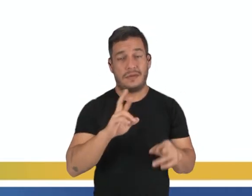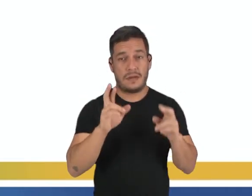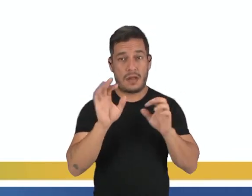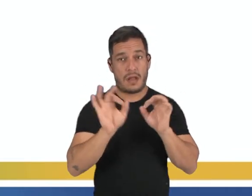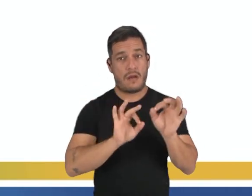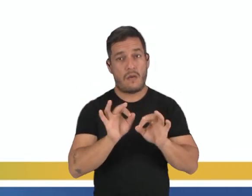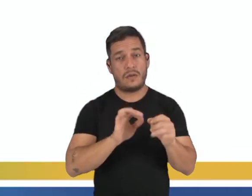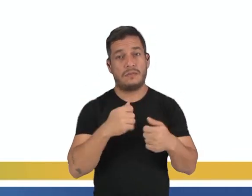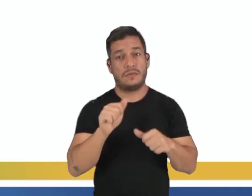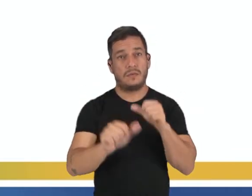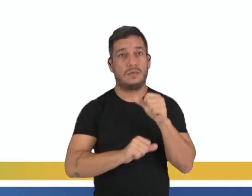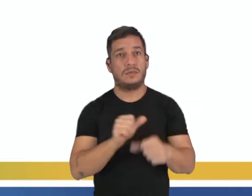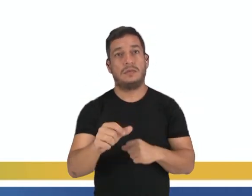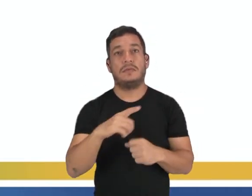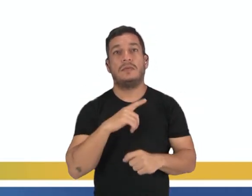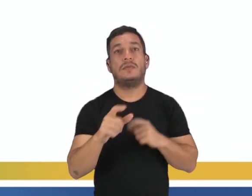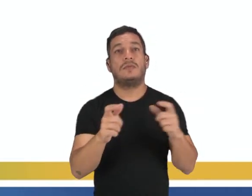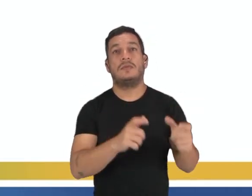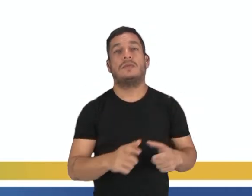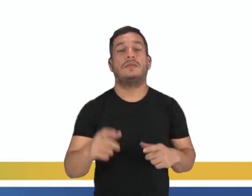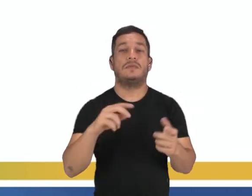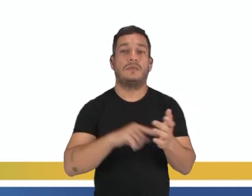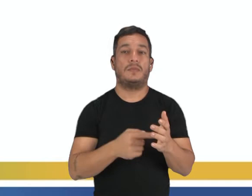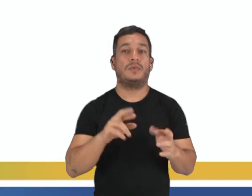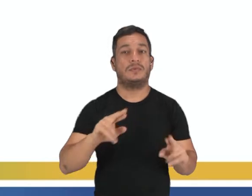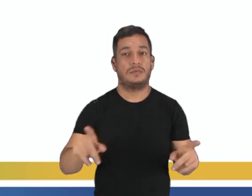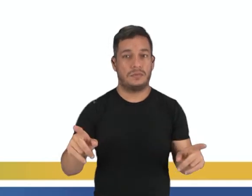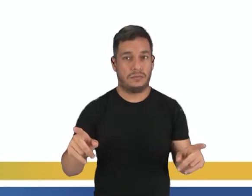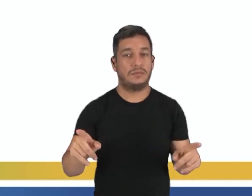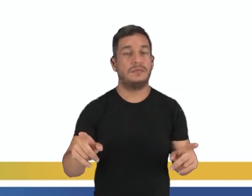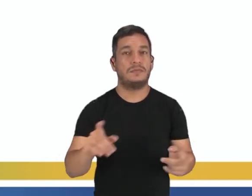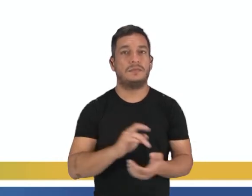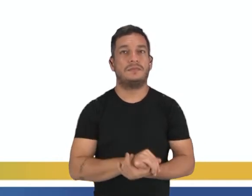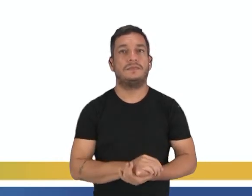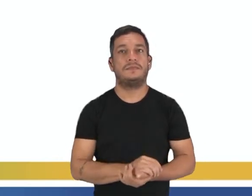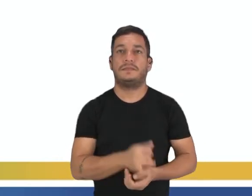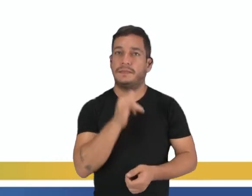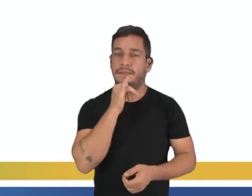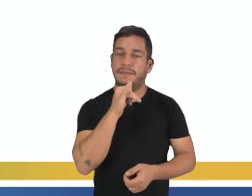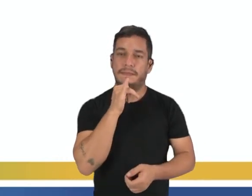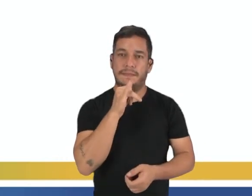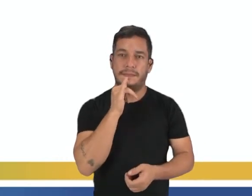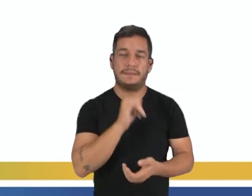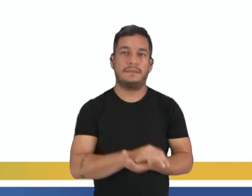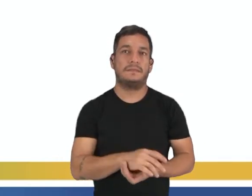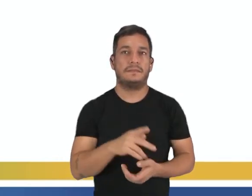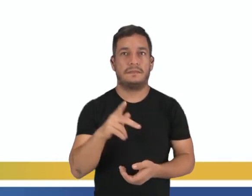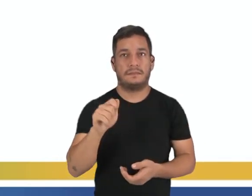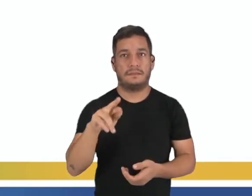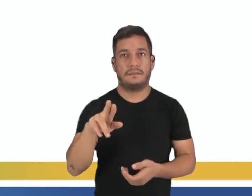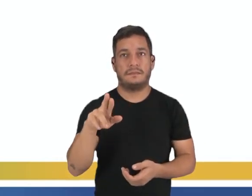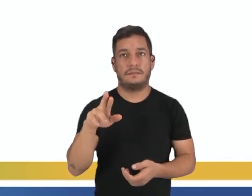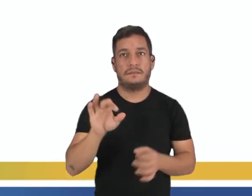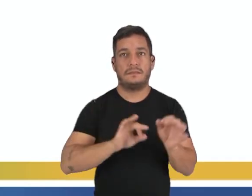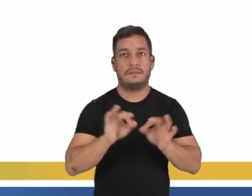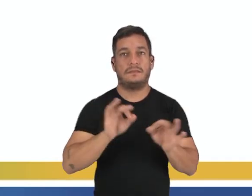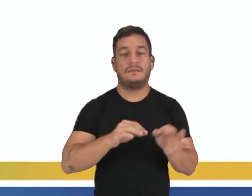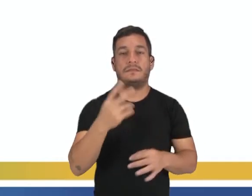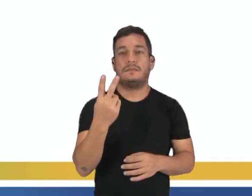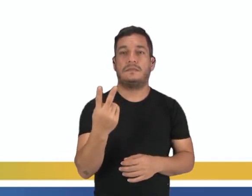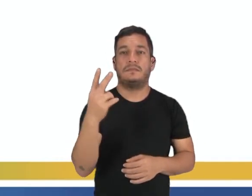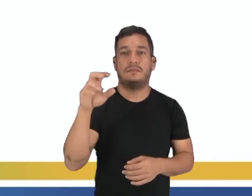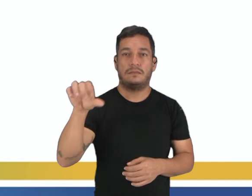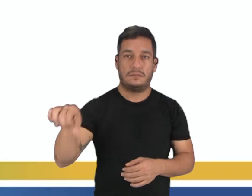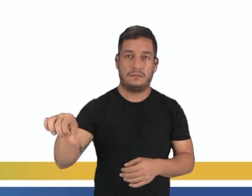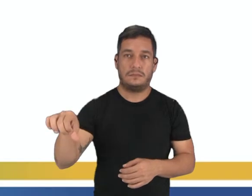seja invertida, obteremos a localização de pontos distintos, diferentes. Por exemplo, o par ordenado